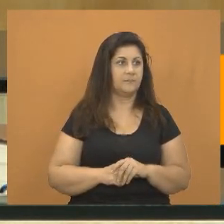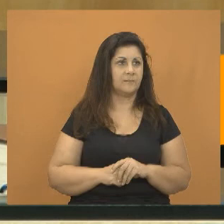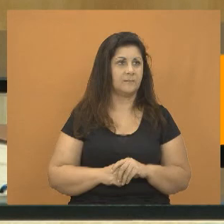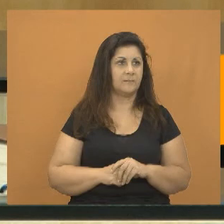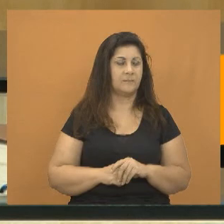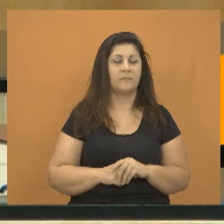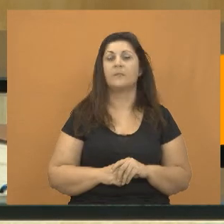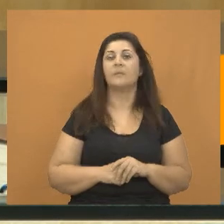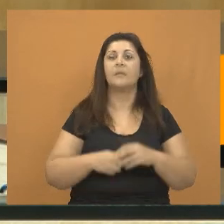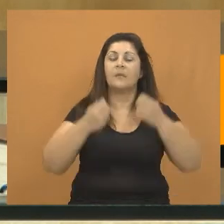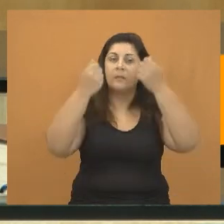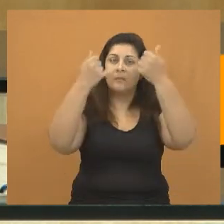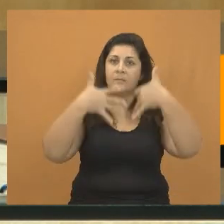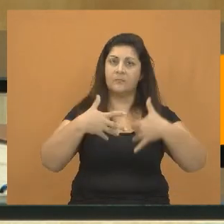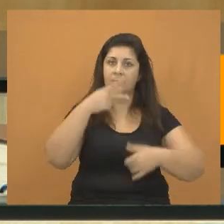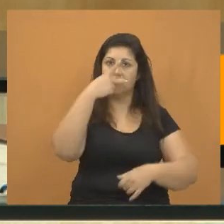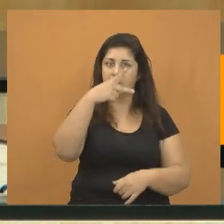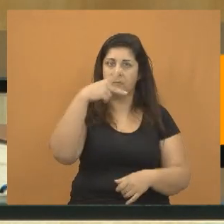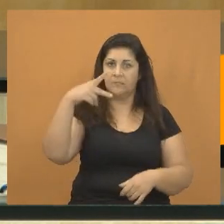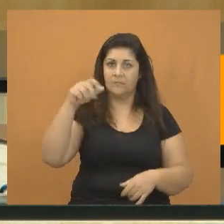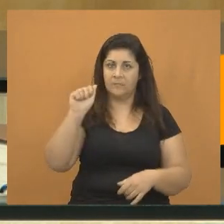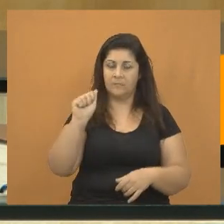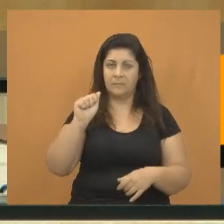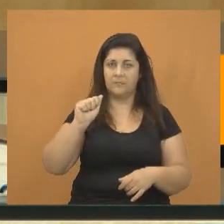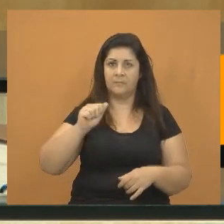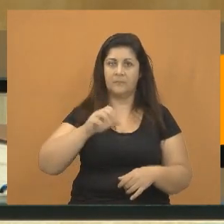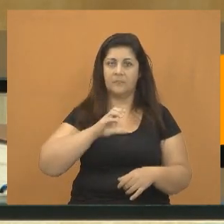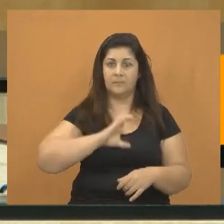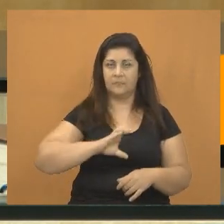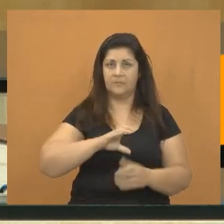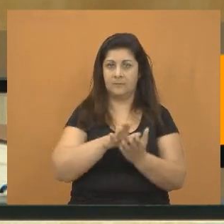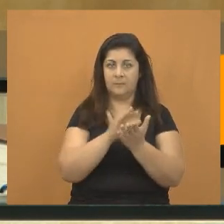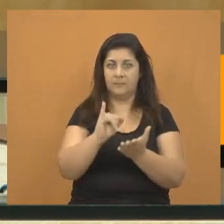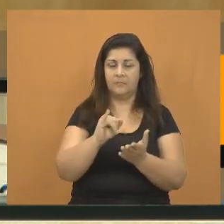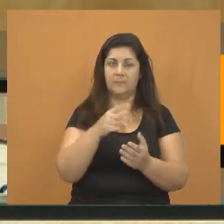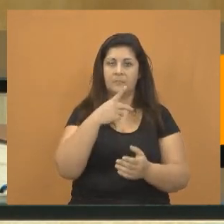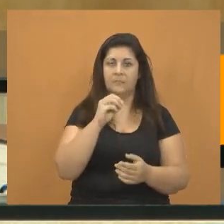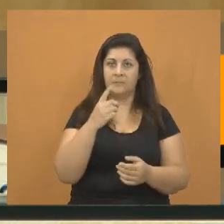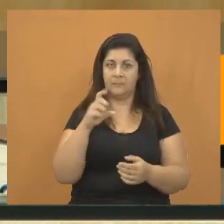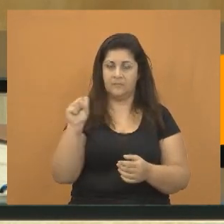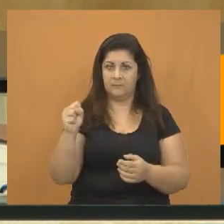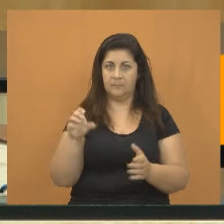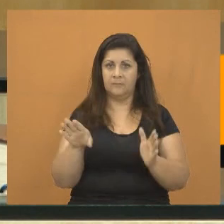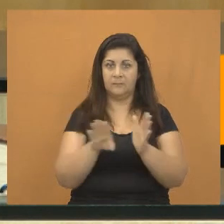que dispõe sobre o Plano Plurianual do Município de Jacareí para o período de